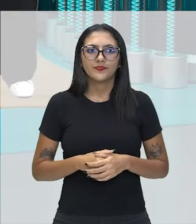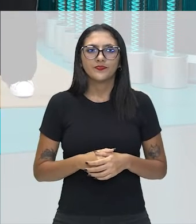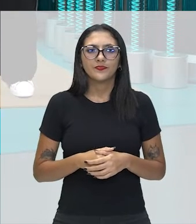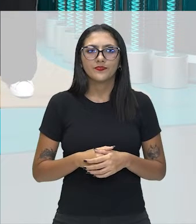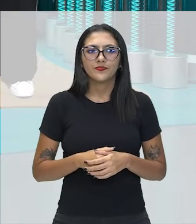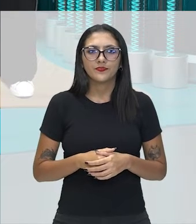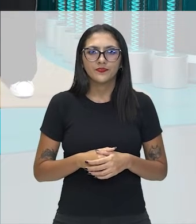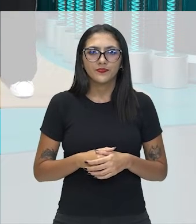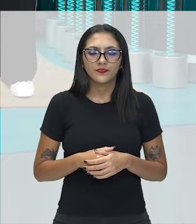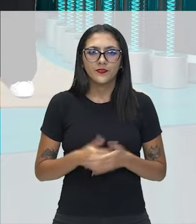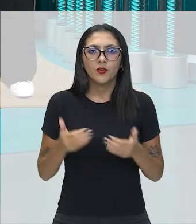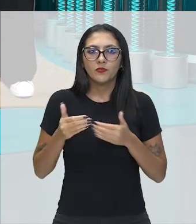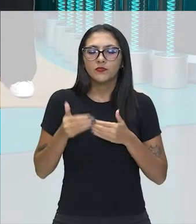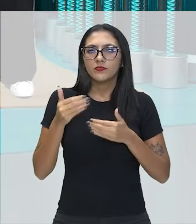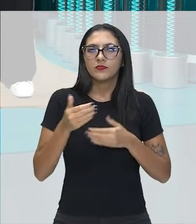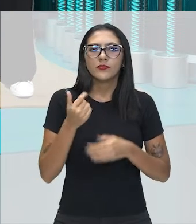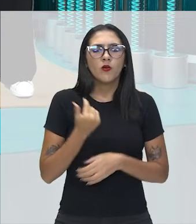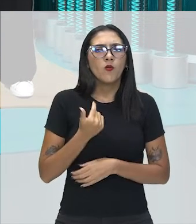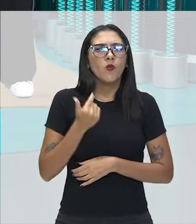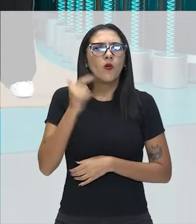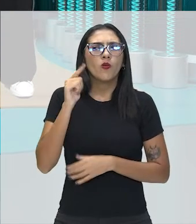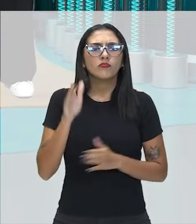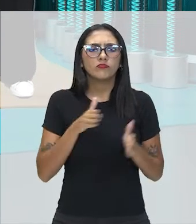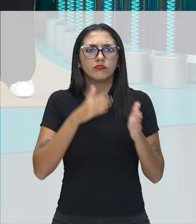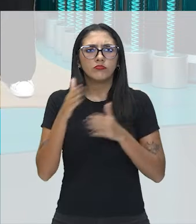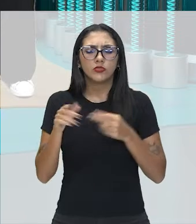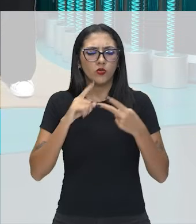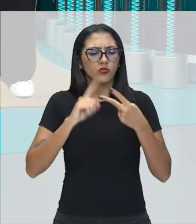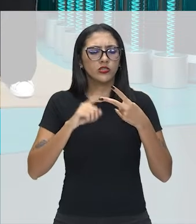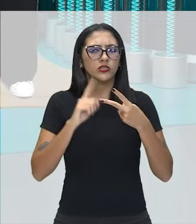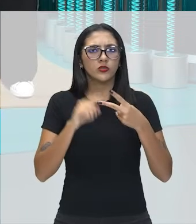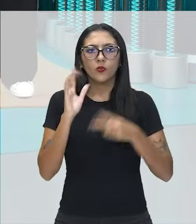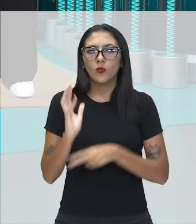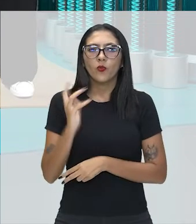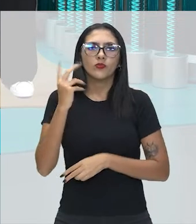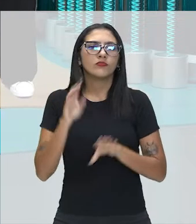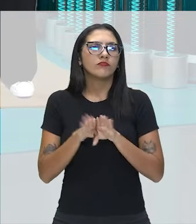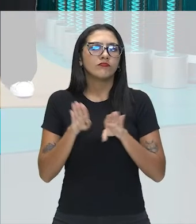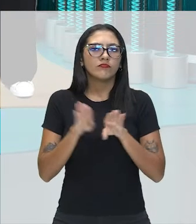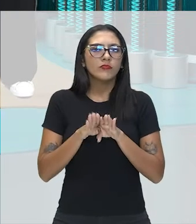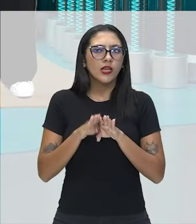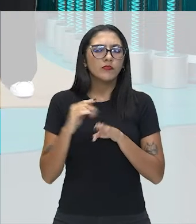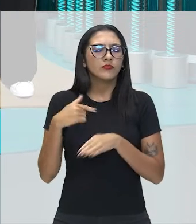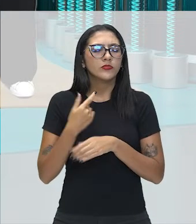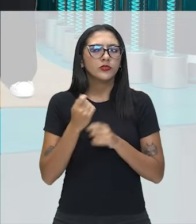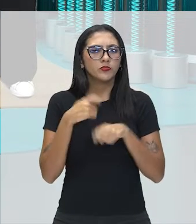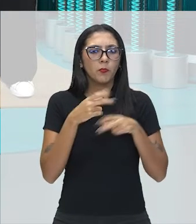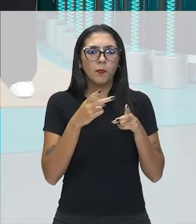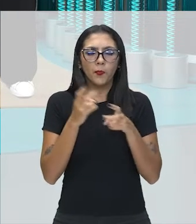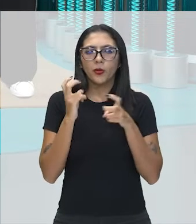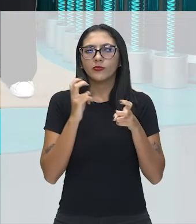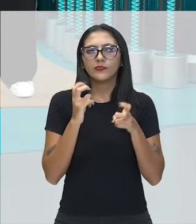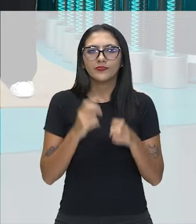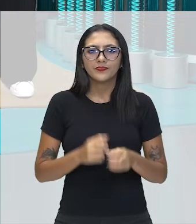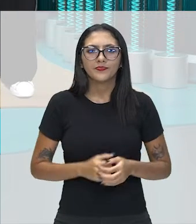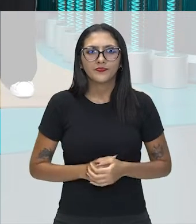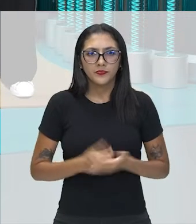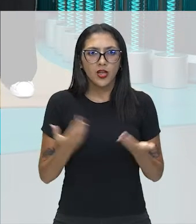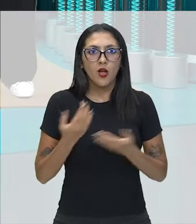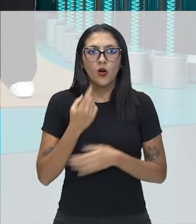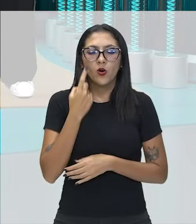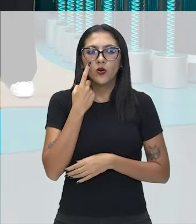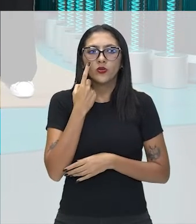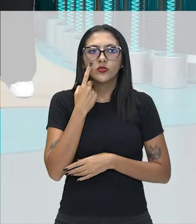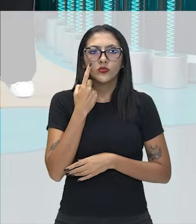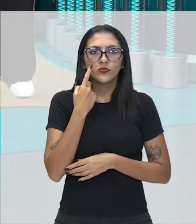aqui com uma outra situação que pode se apresentar aí no nosso dia a dia, nós vamos ver agora o